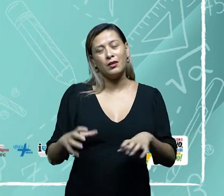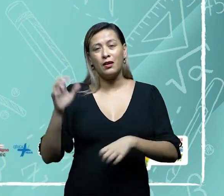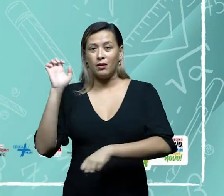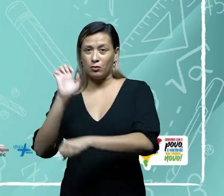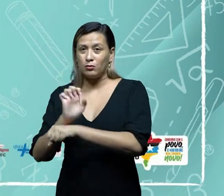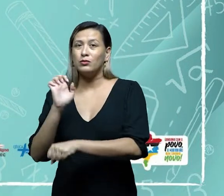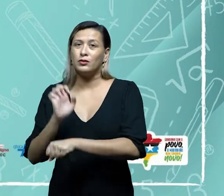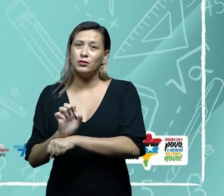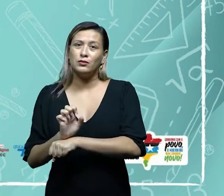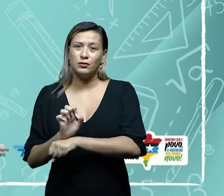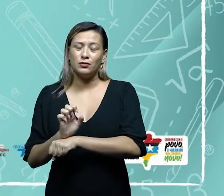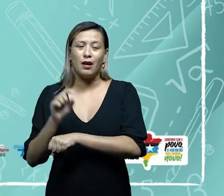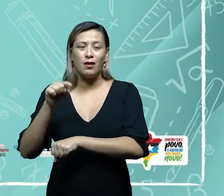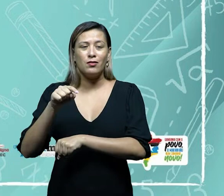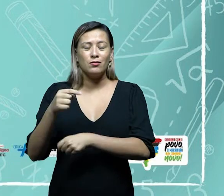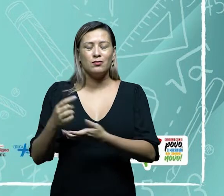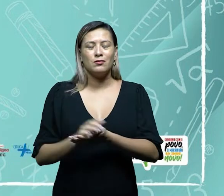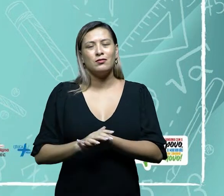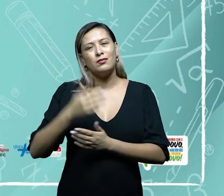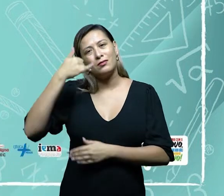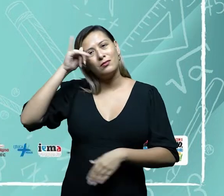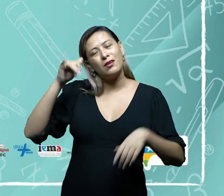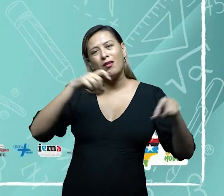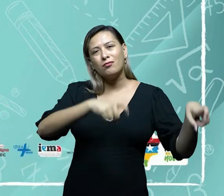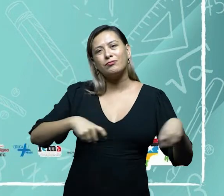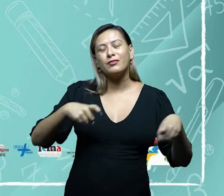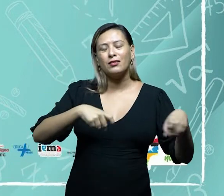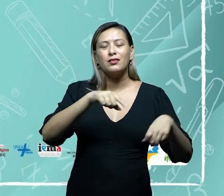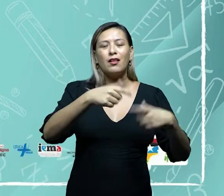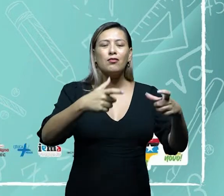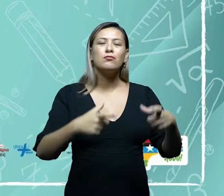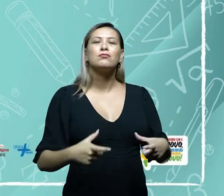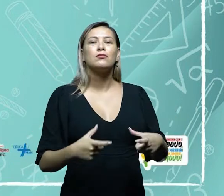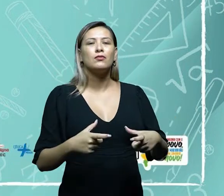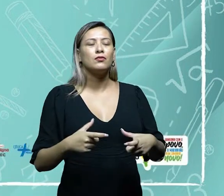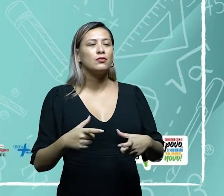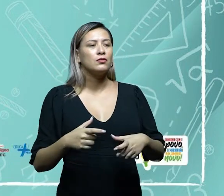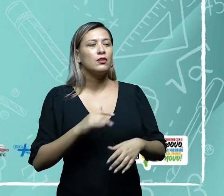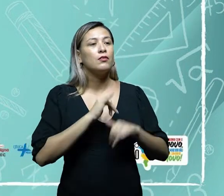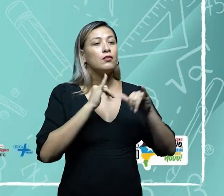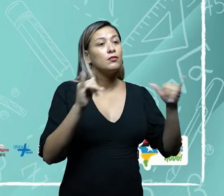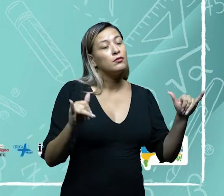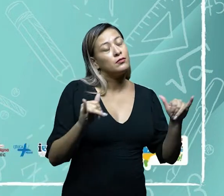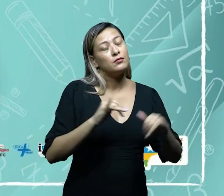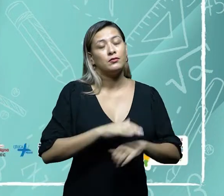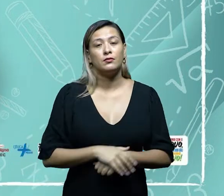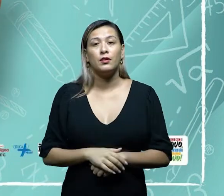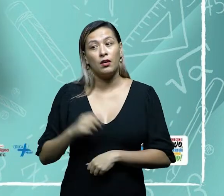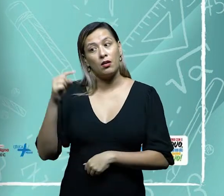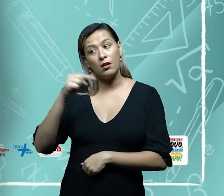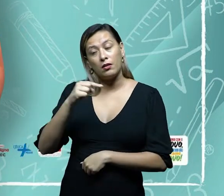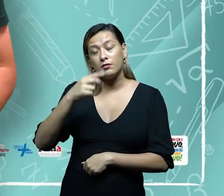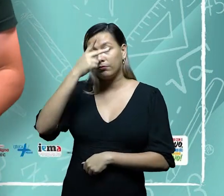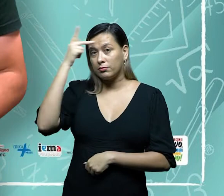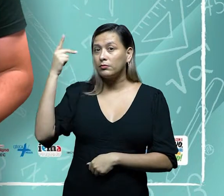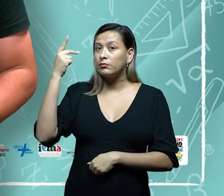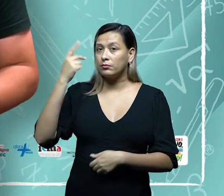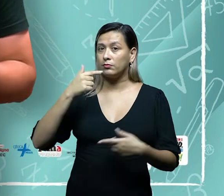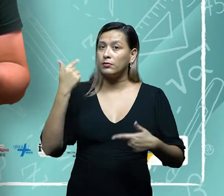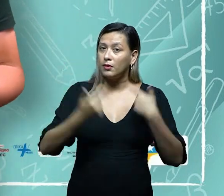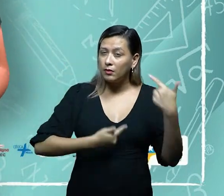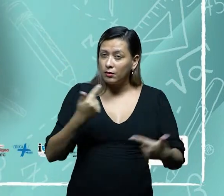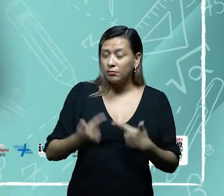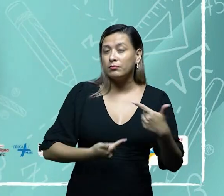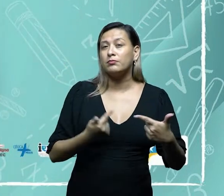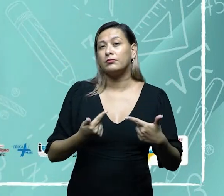chegar, né, lá naquela fazenda que ele trabalha, ele vai chegar no empregador e vai falar assim, olha, tem essa pessoa aqui, de fato,